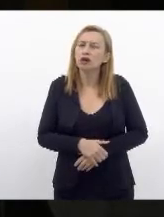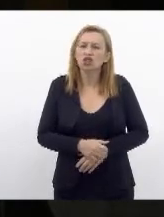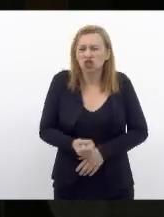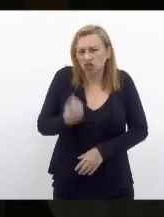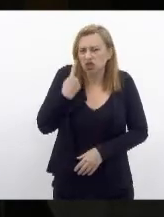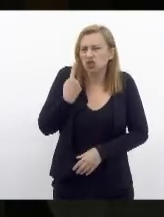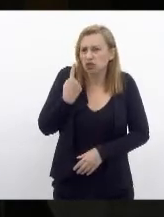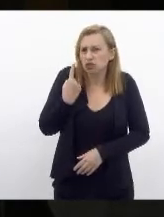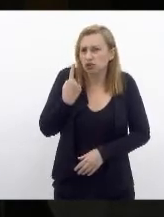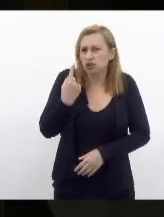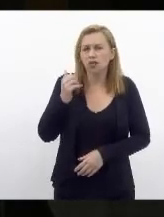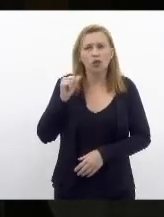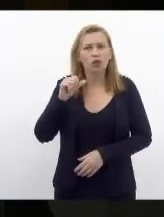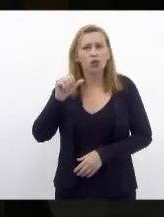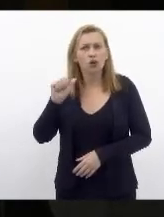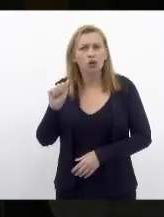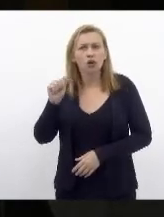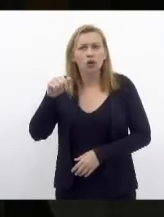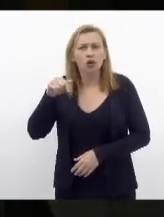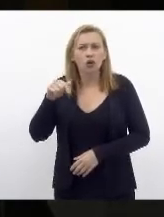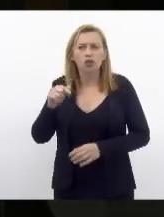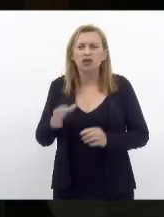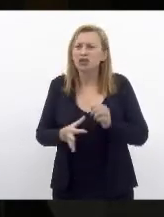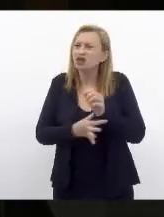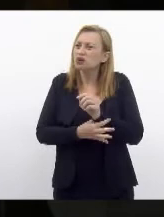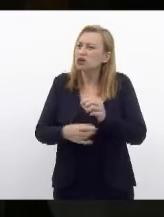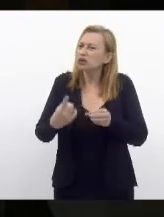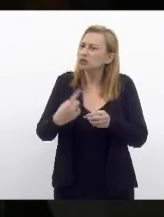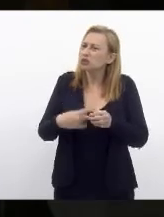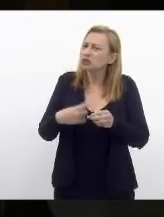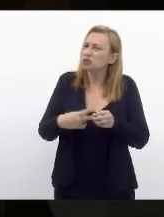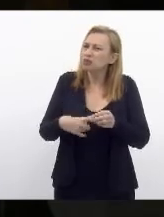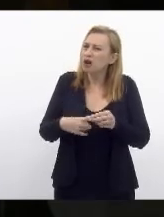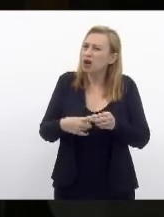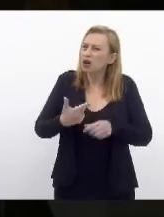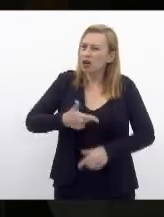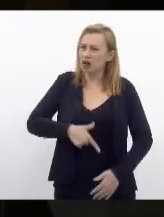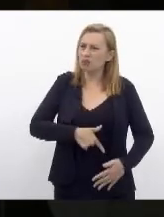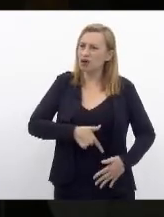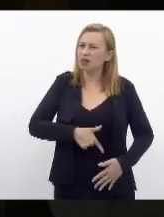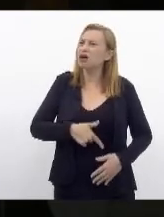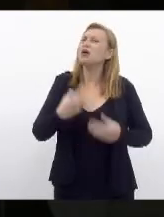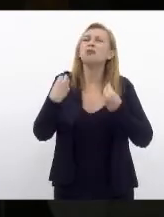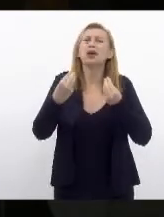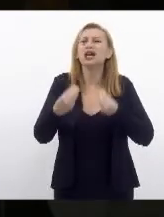Estranho um guarda municipal estar armado, mas entender qual era o objetivo disso. Tentar nos intimidar?